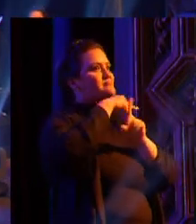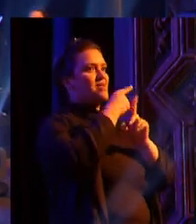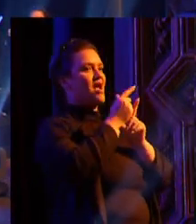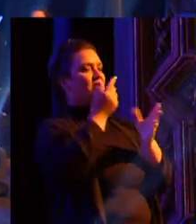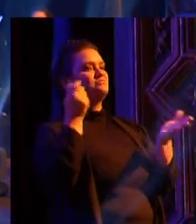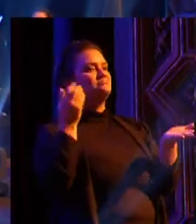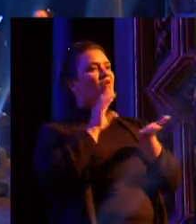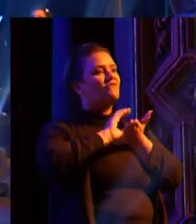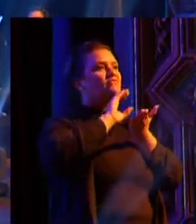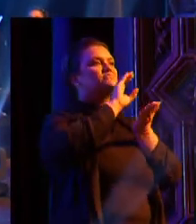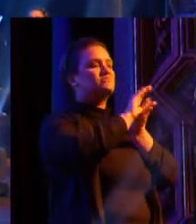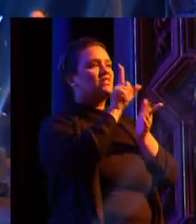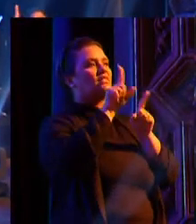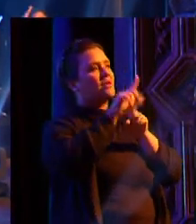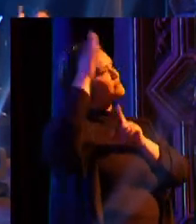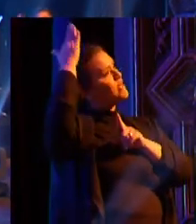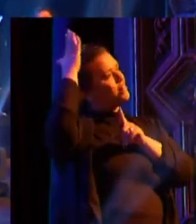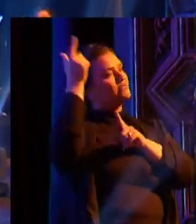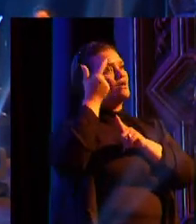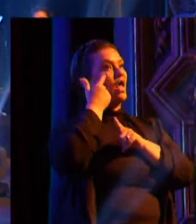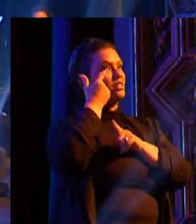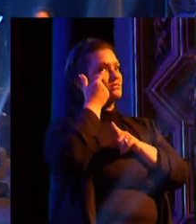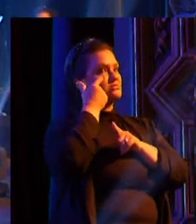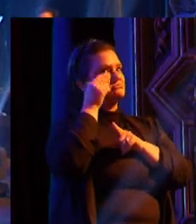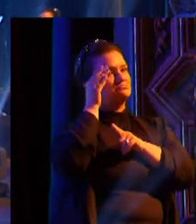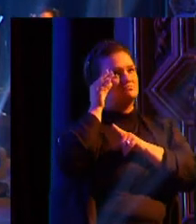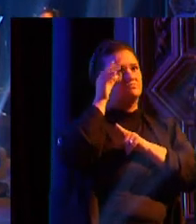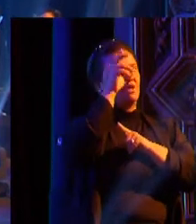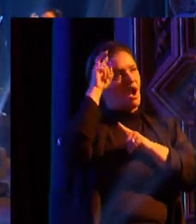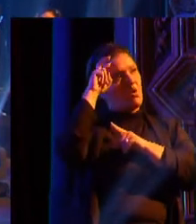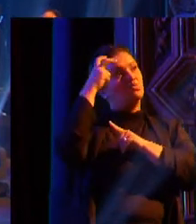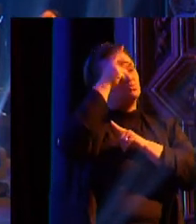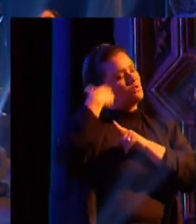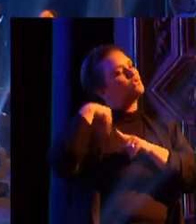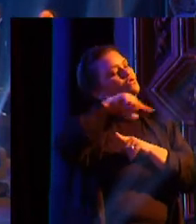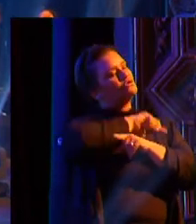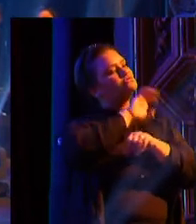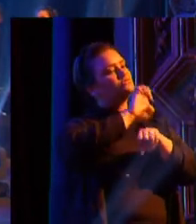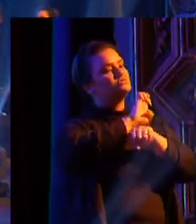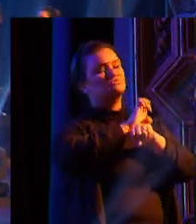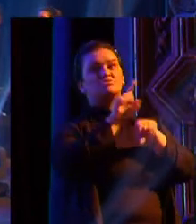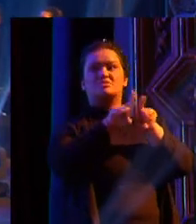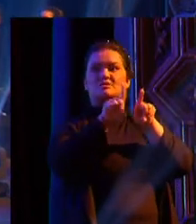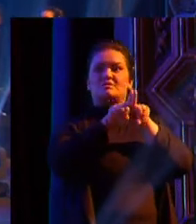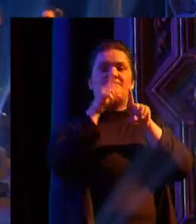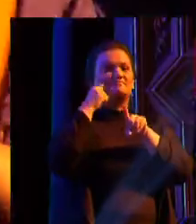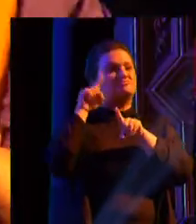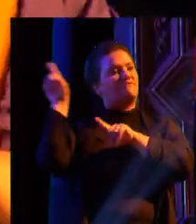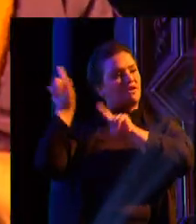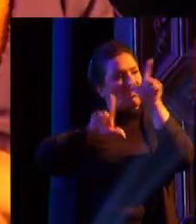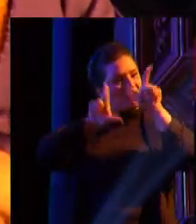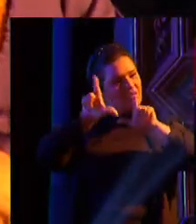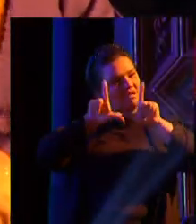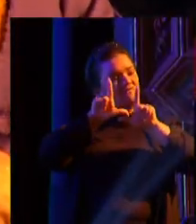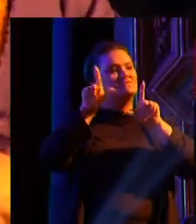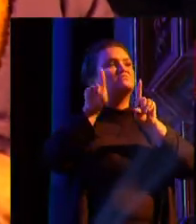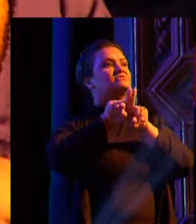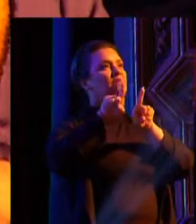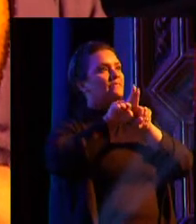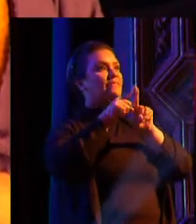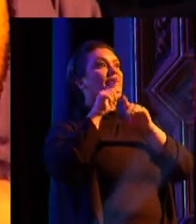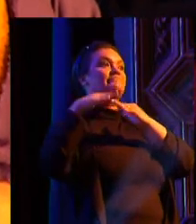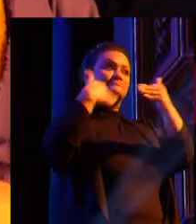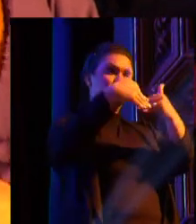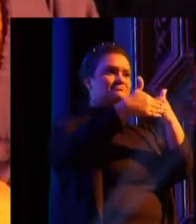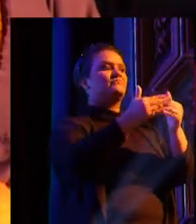CMA, que tem um olhar atento para a cultura do nosso estado. E aqui vocês podem ver, através desses VTs que já passaram, através do que vocês vão